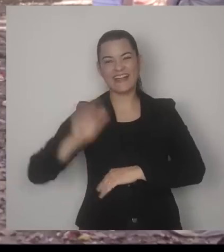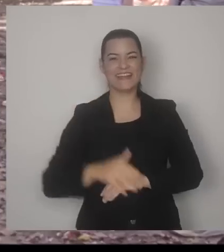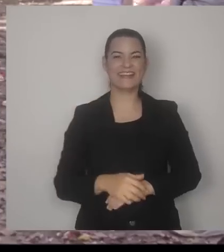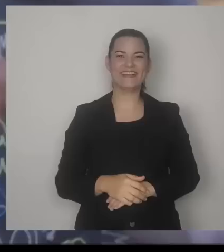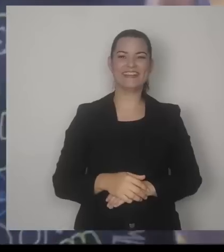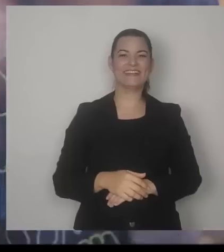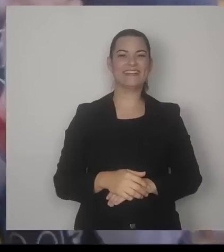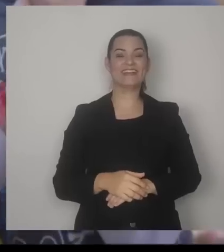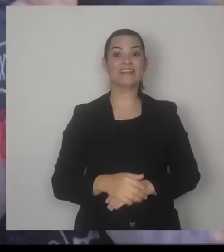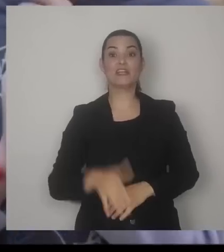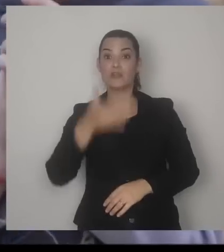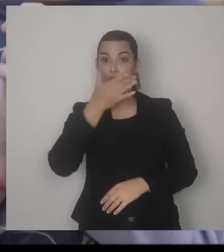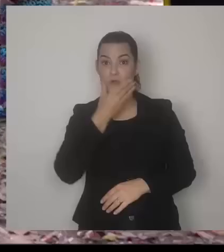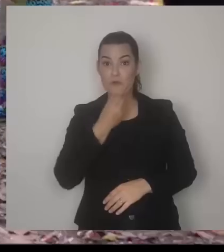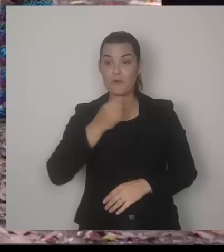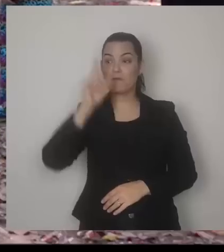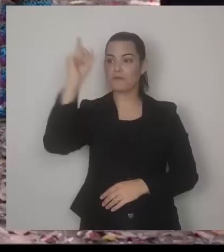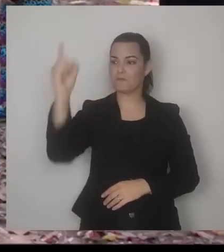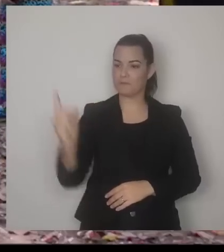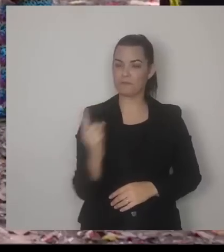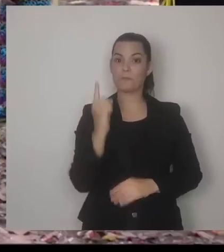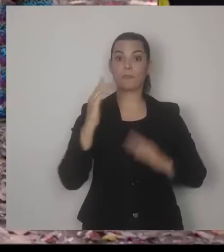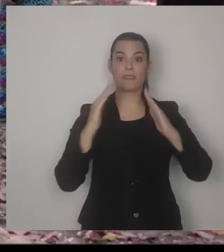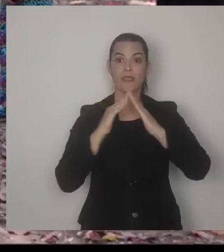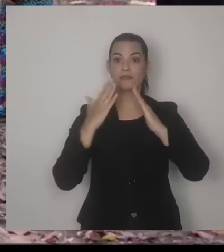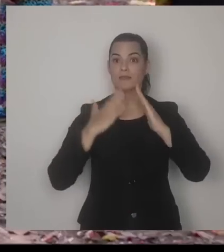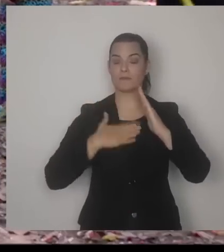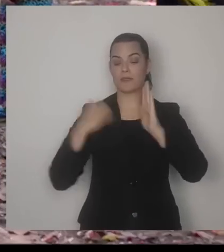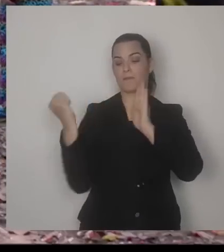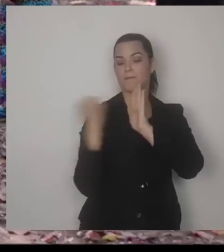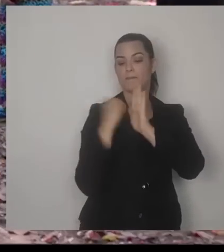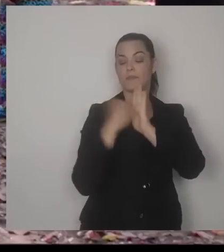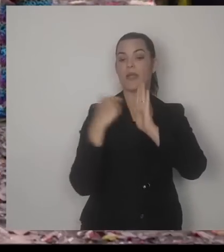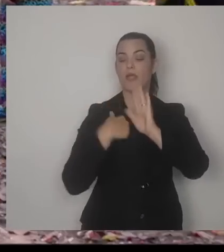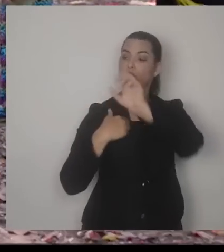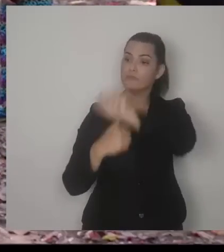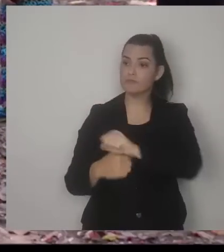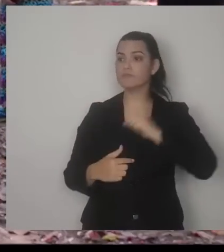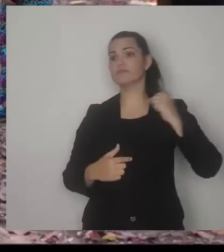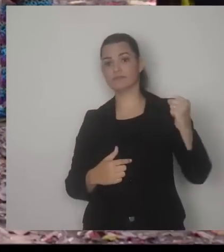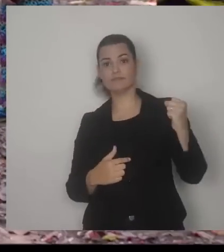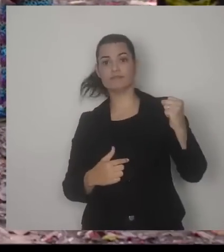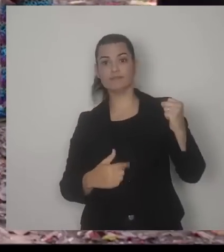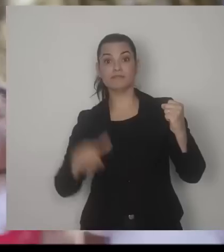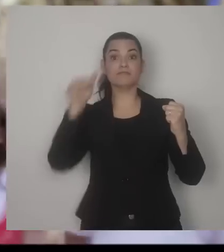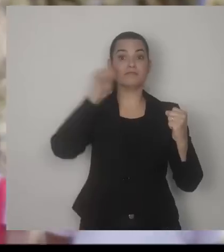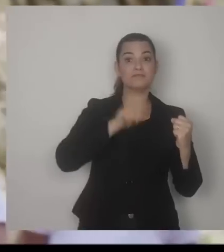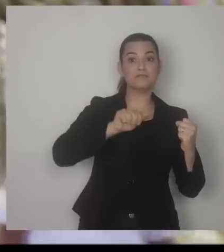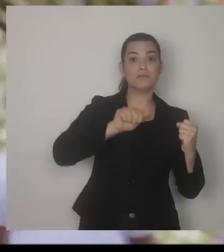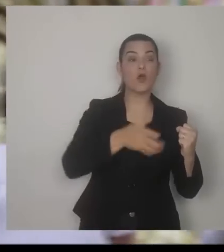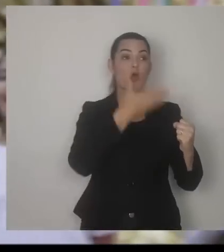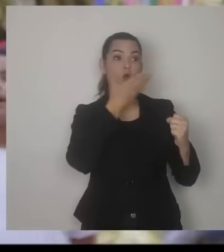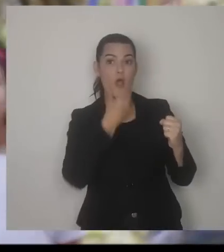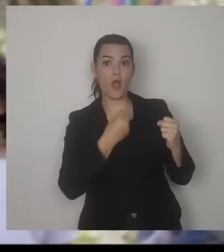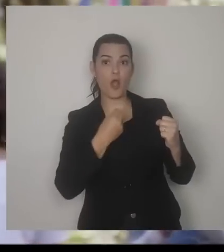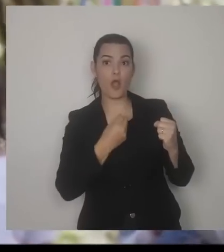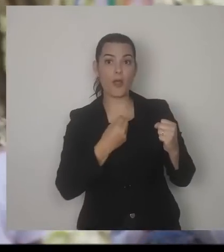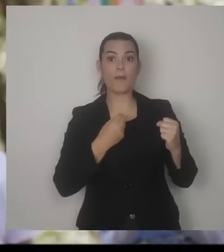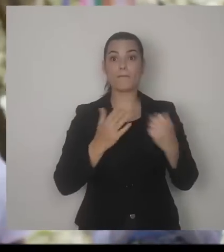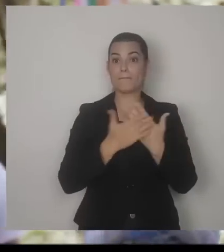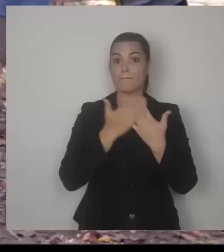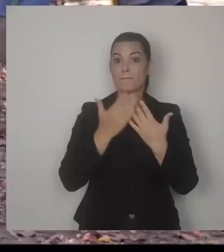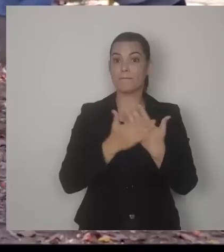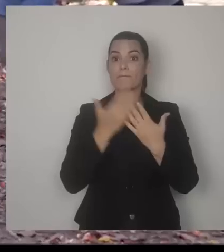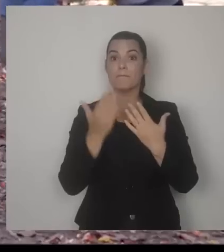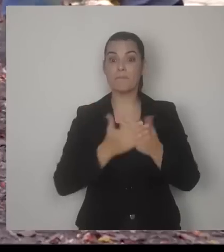pro olho da rua. O homem bateu em minha porta e eu